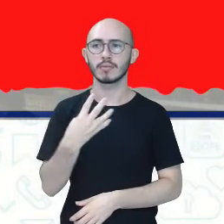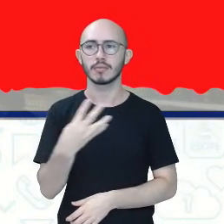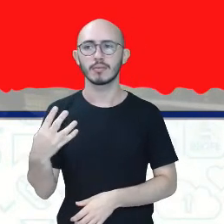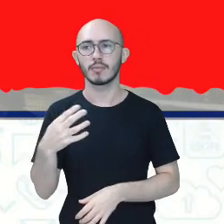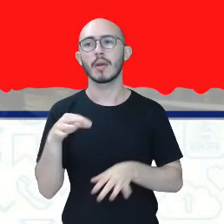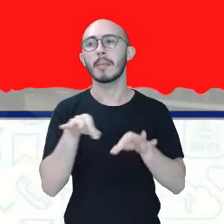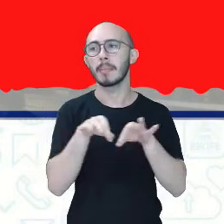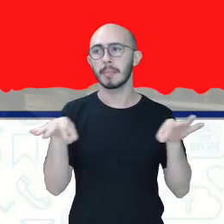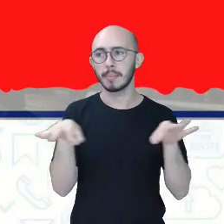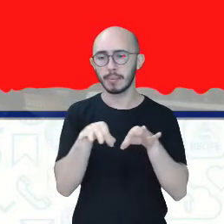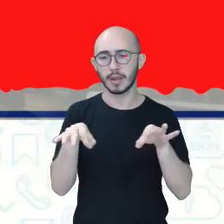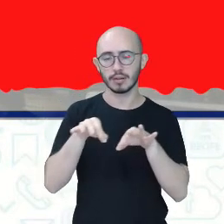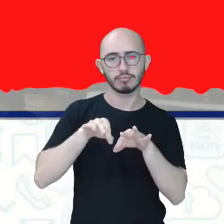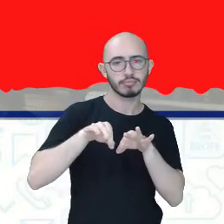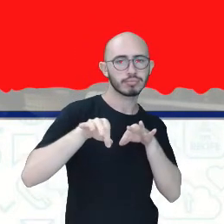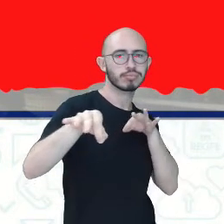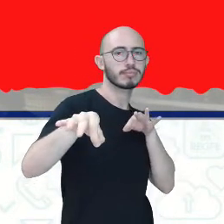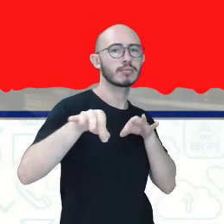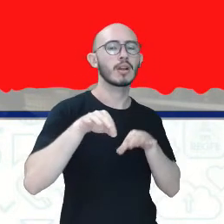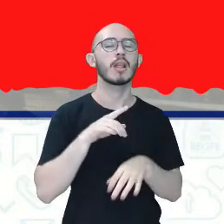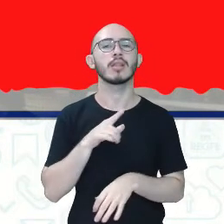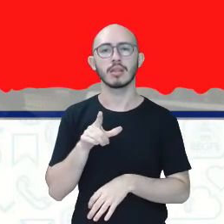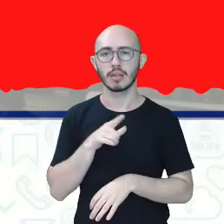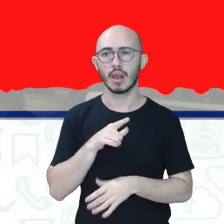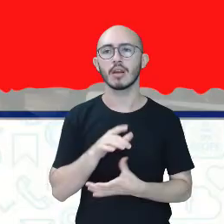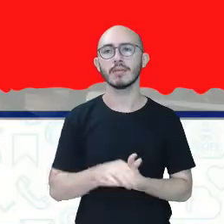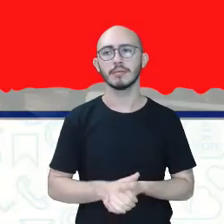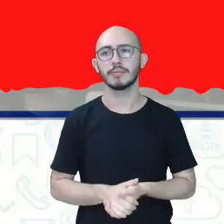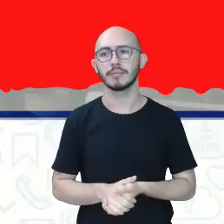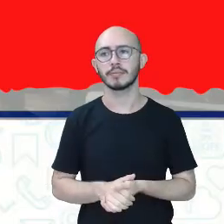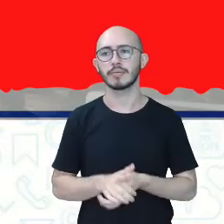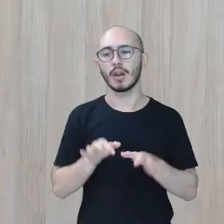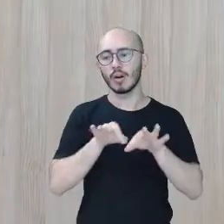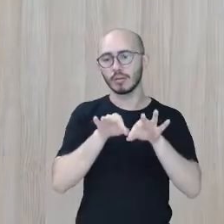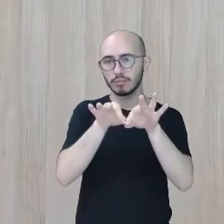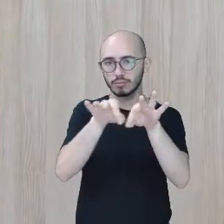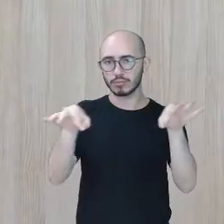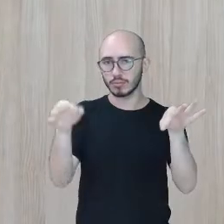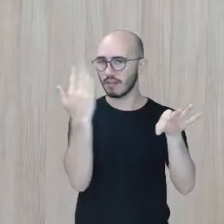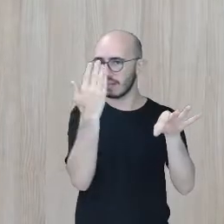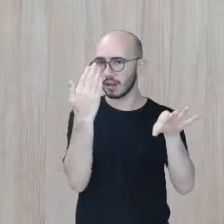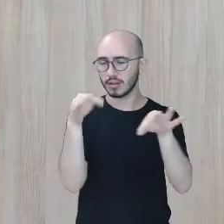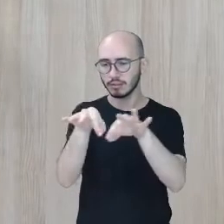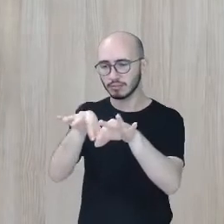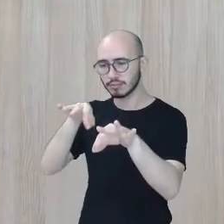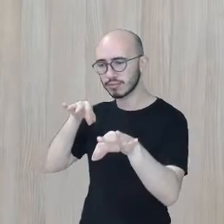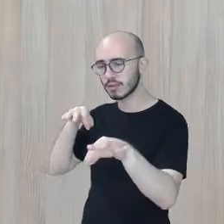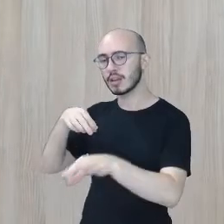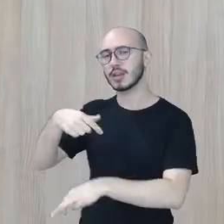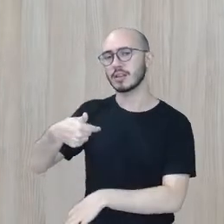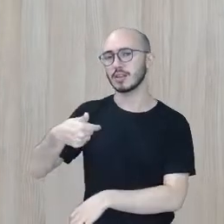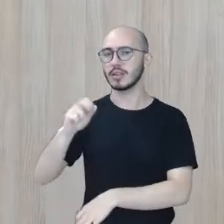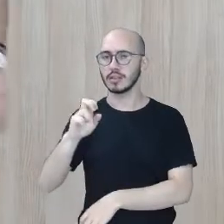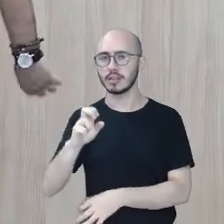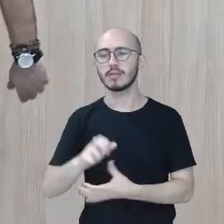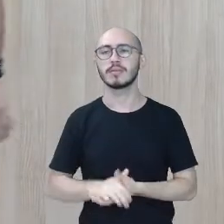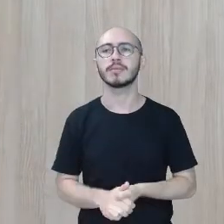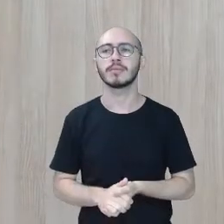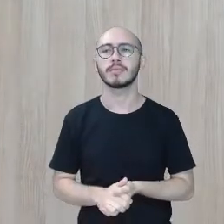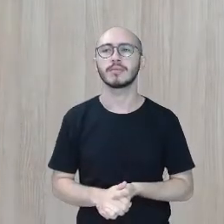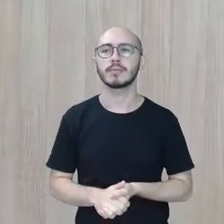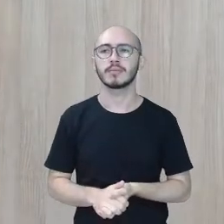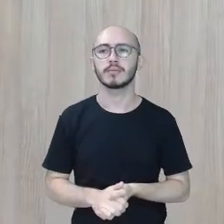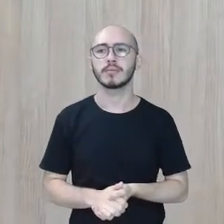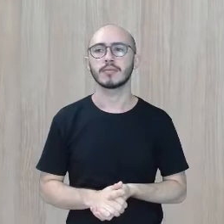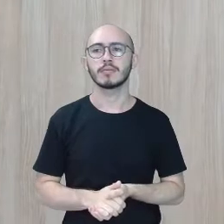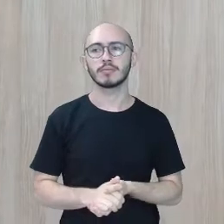75,44 metros, né, de profundidade. Então, 48 por 75, né, 48 por 75,